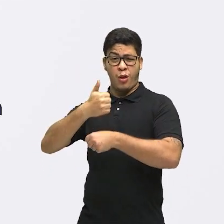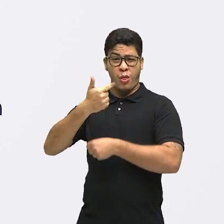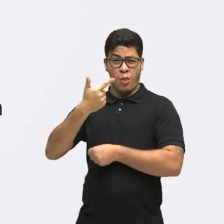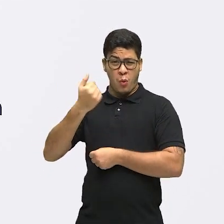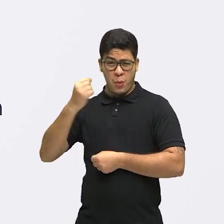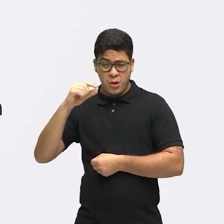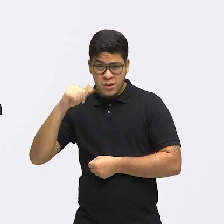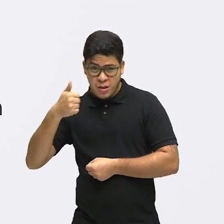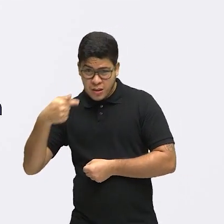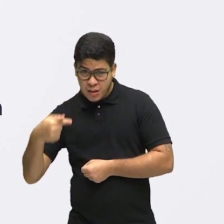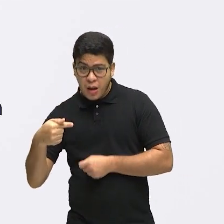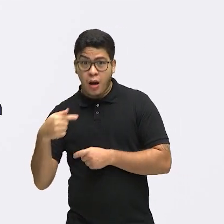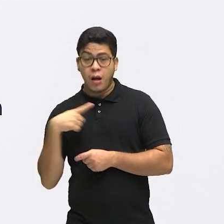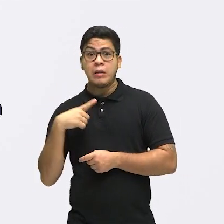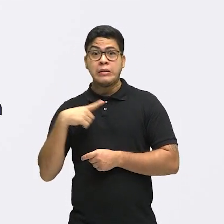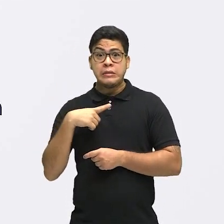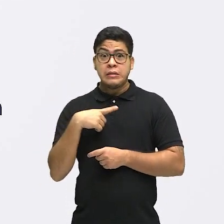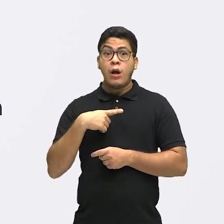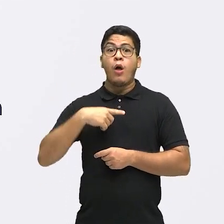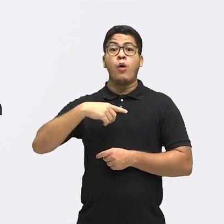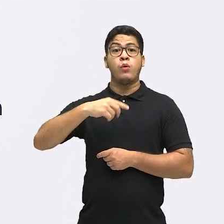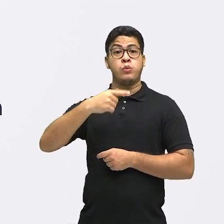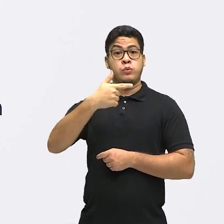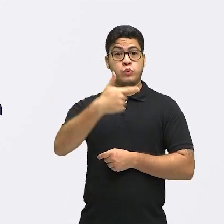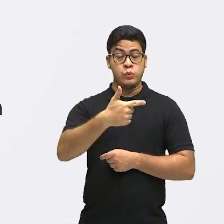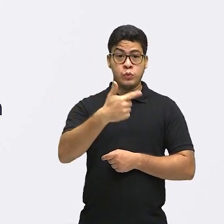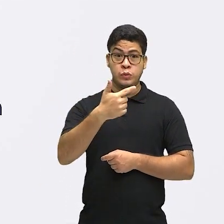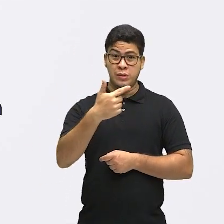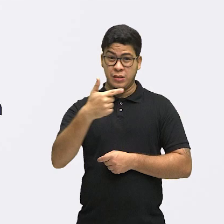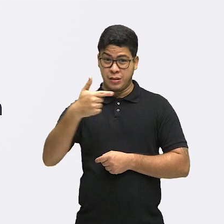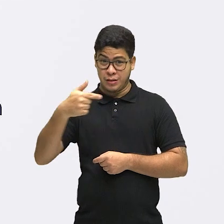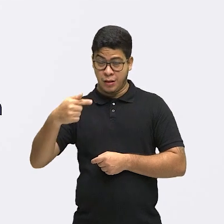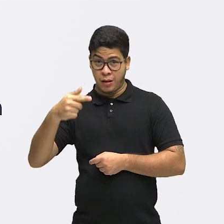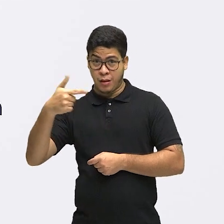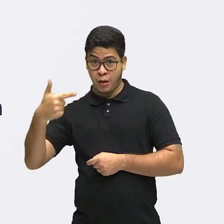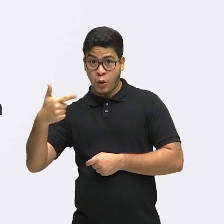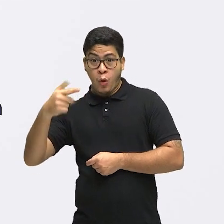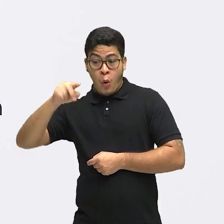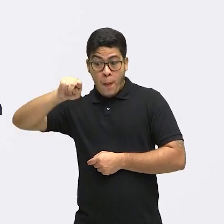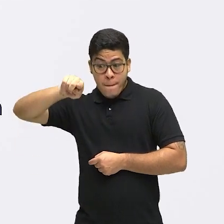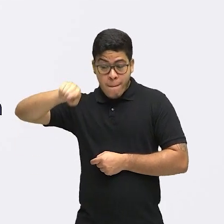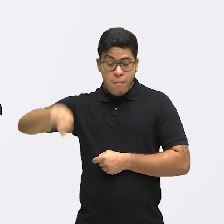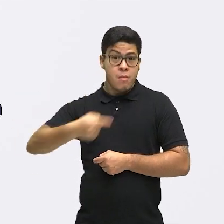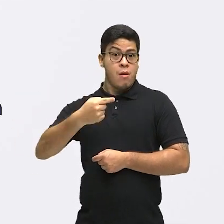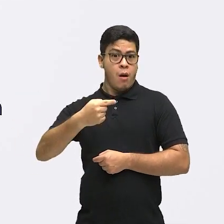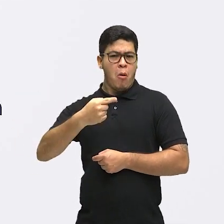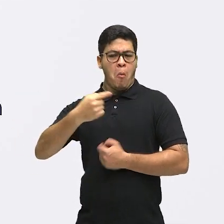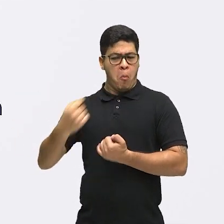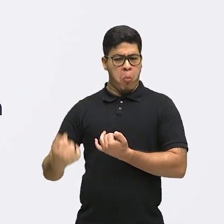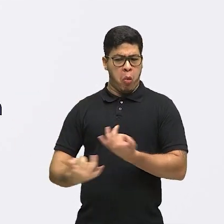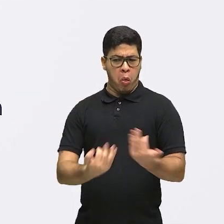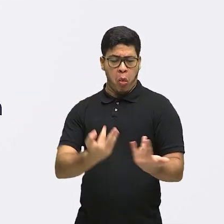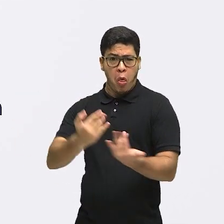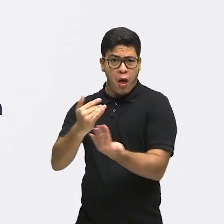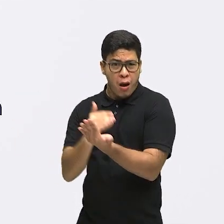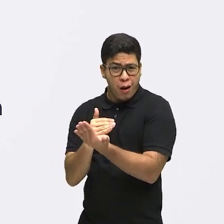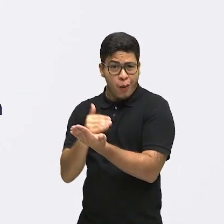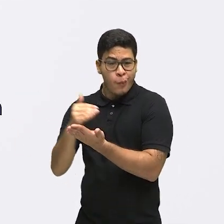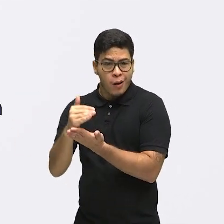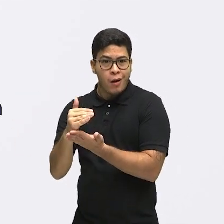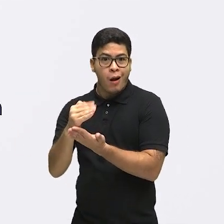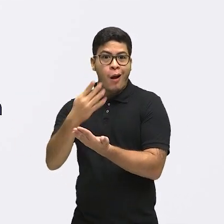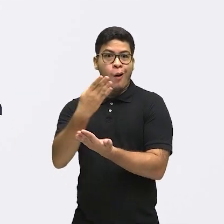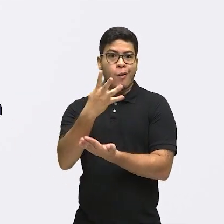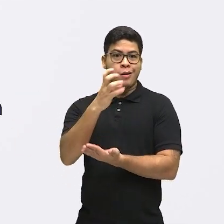de 272 mil focos de fogo, 46% a mais do que no